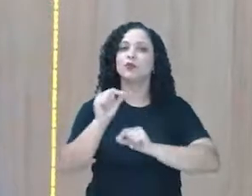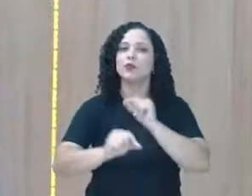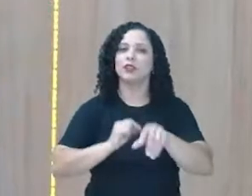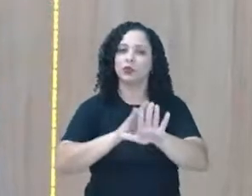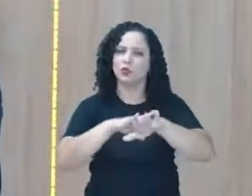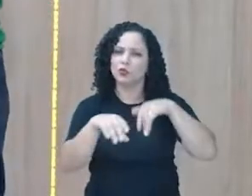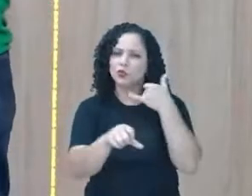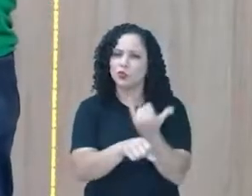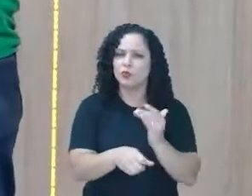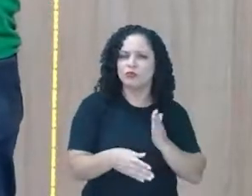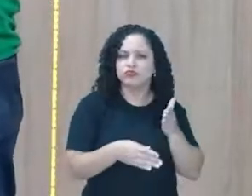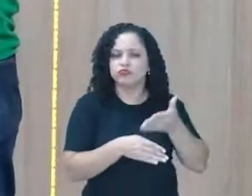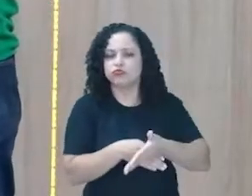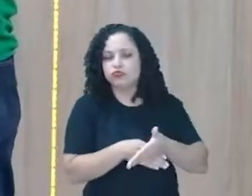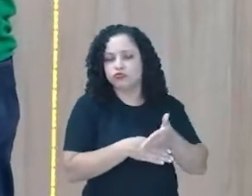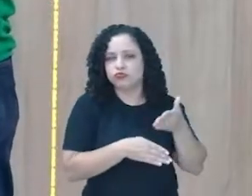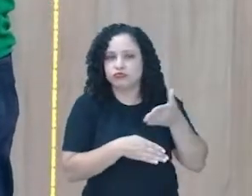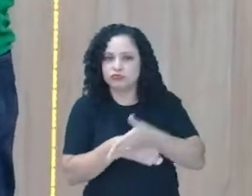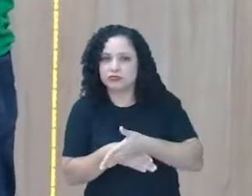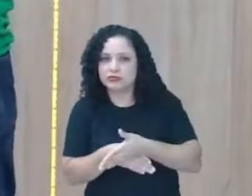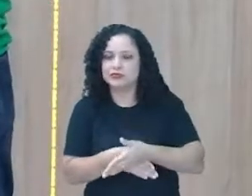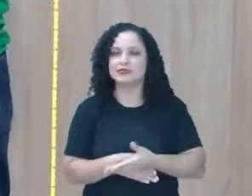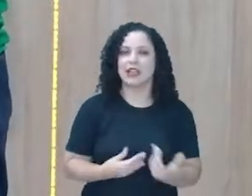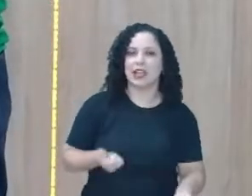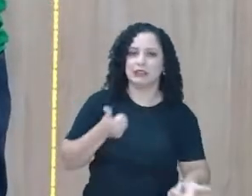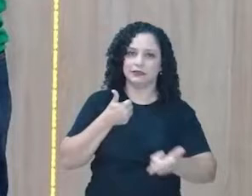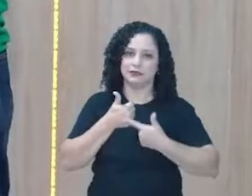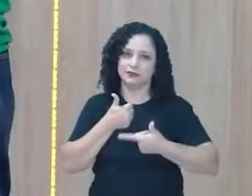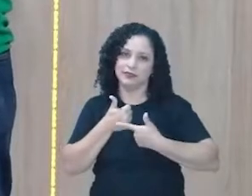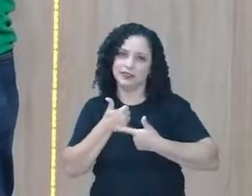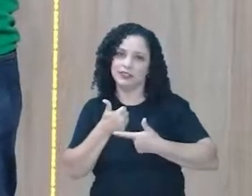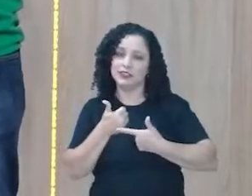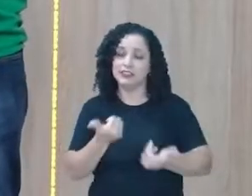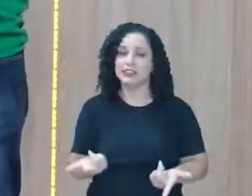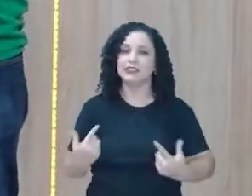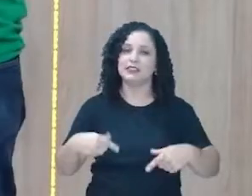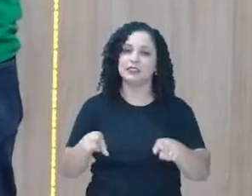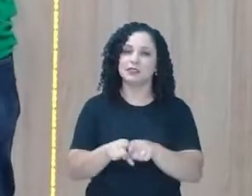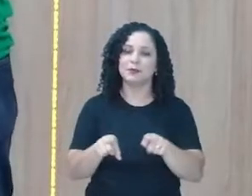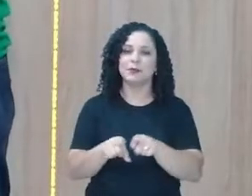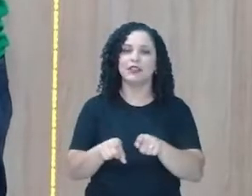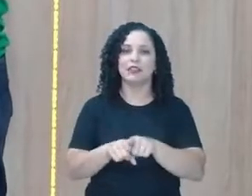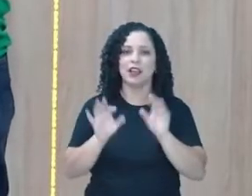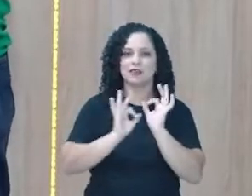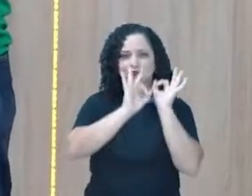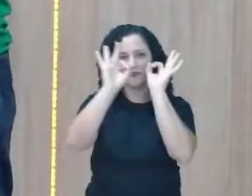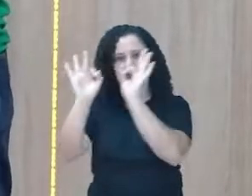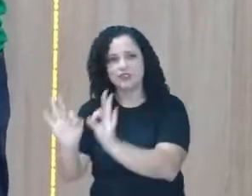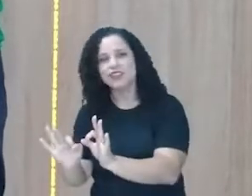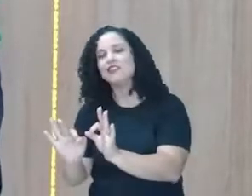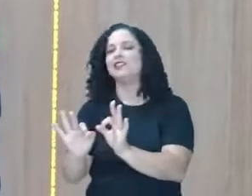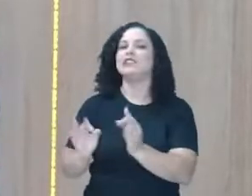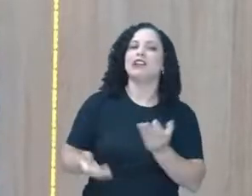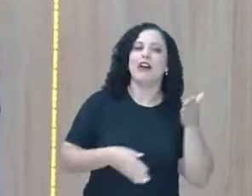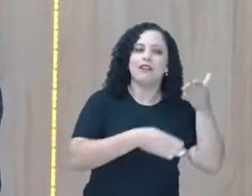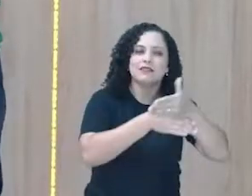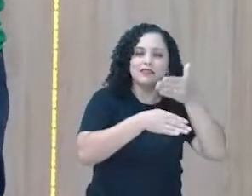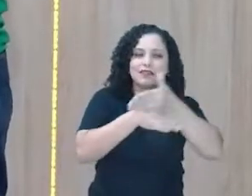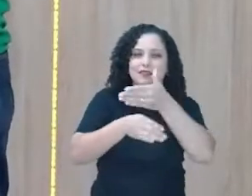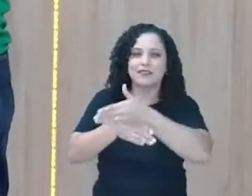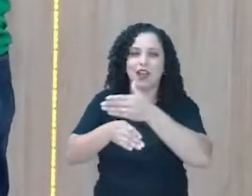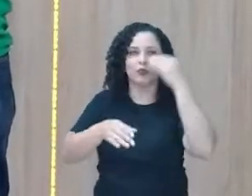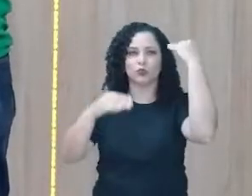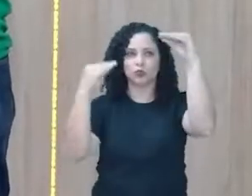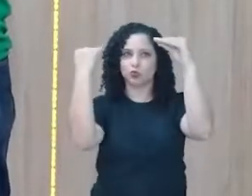entrar lá no YouTube e seguir a página do Educa Recife, né, curtir, lá você pode acessar